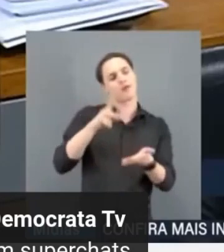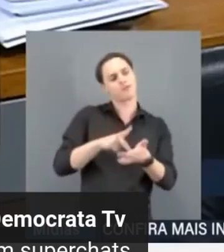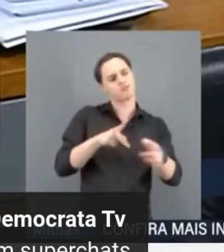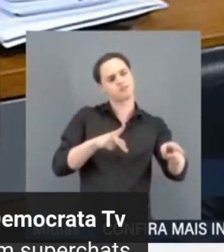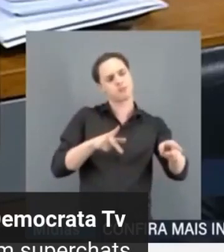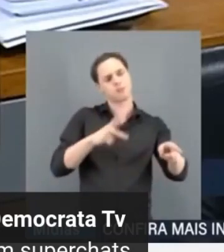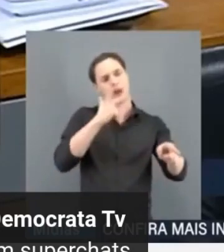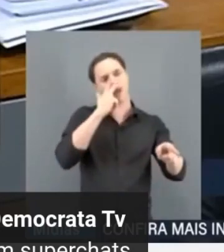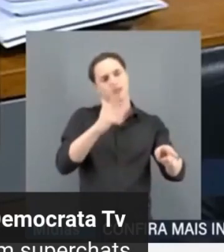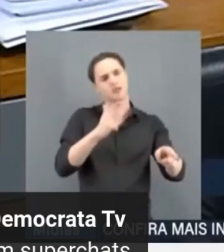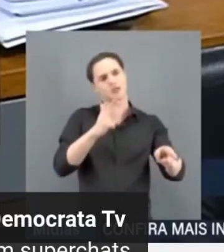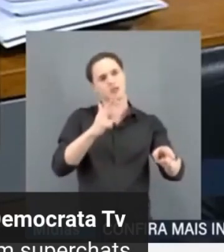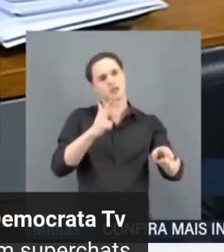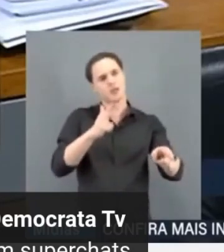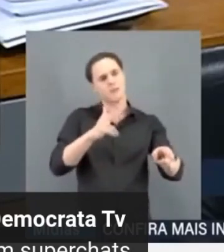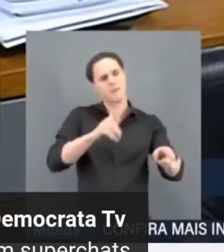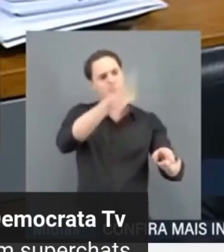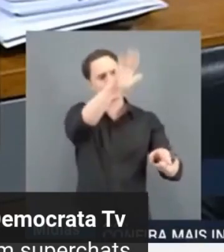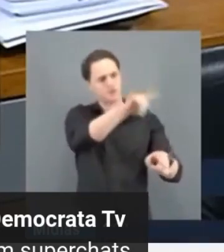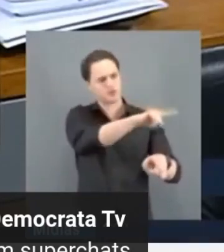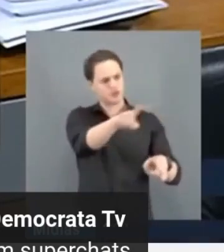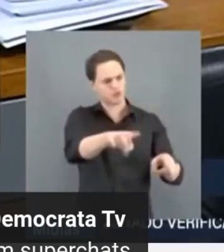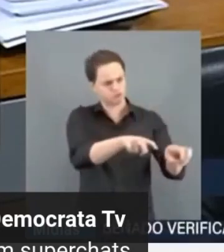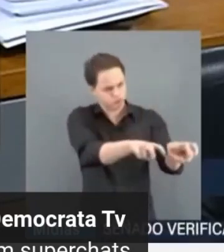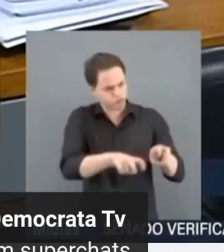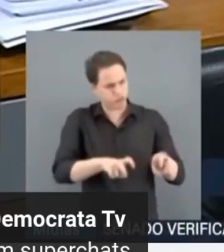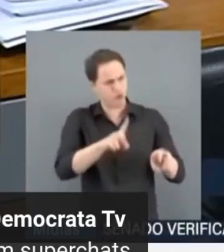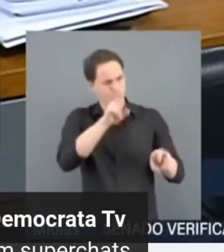ficaram fortes, ricos?